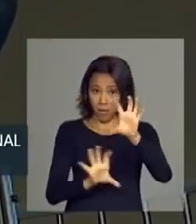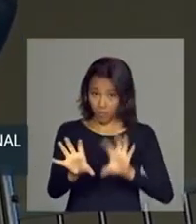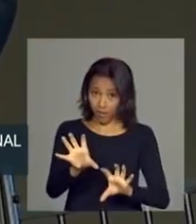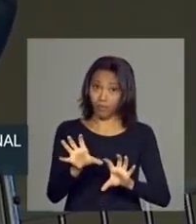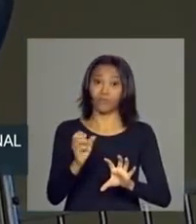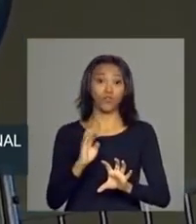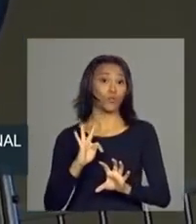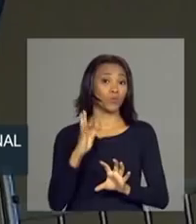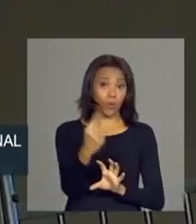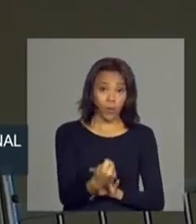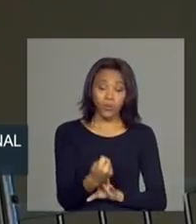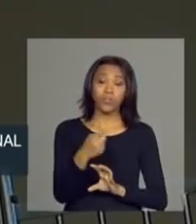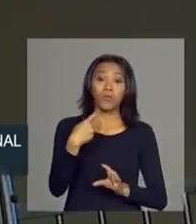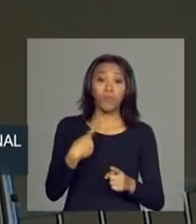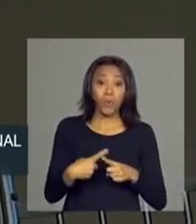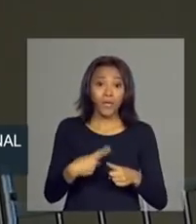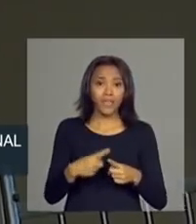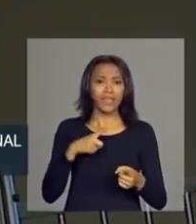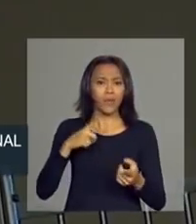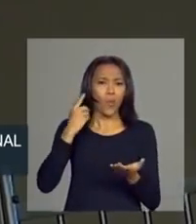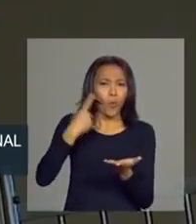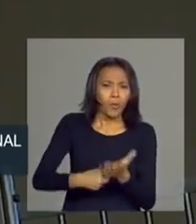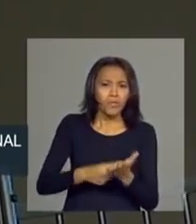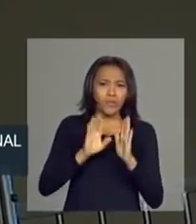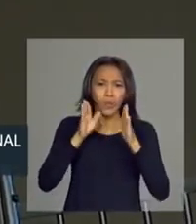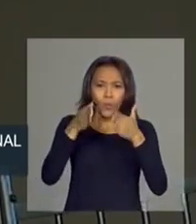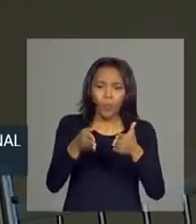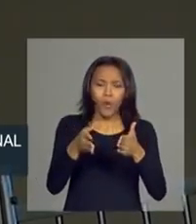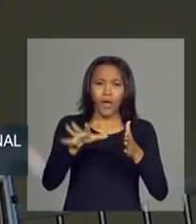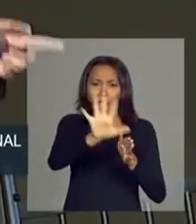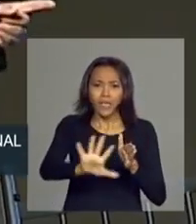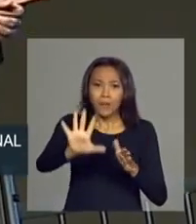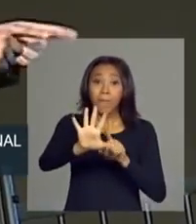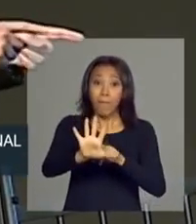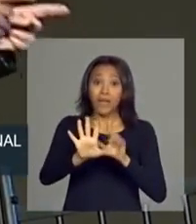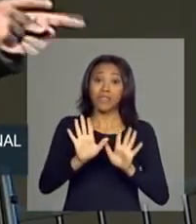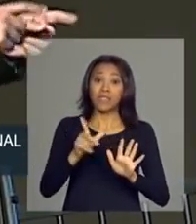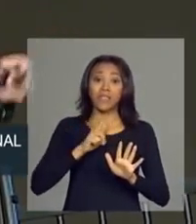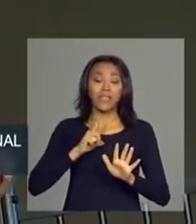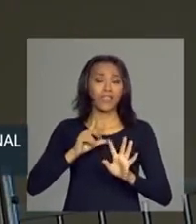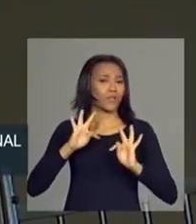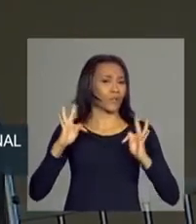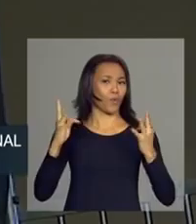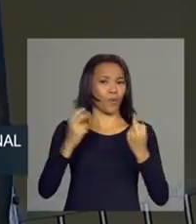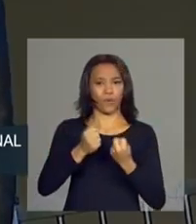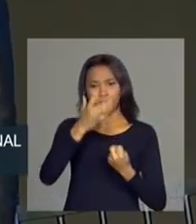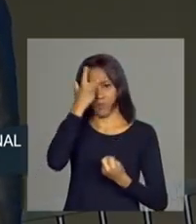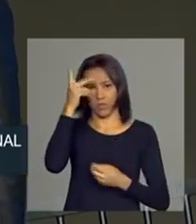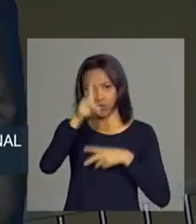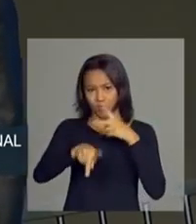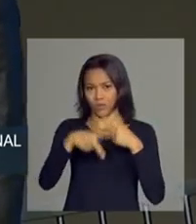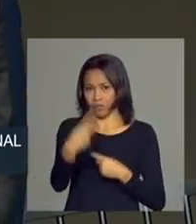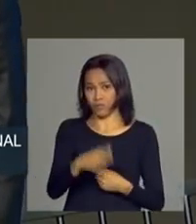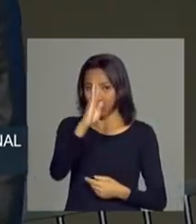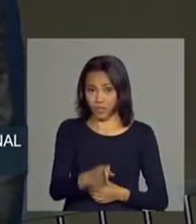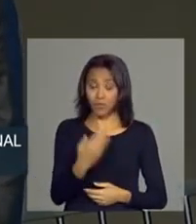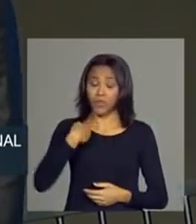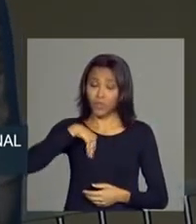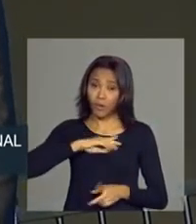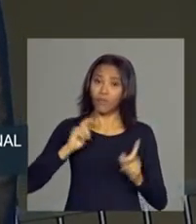que todos nós possamos aqui definir as bases de uma política de desenvolvimento regional que não mira apenas